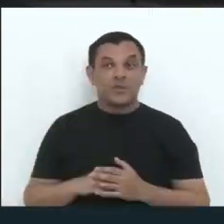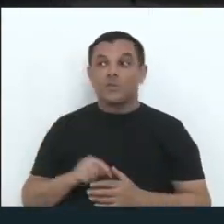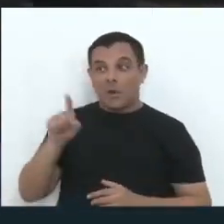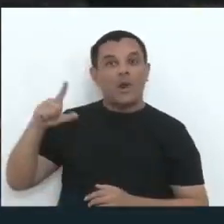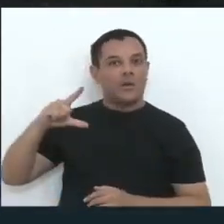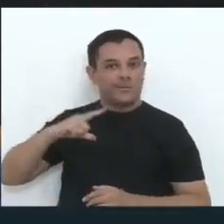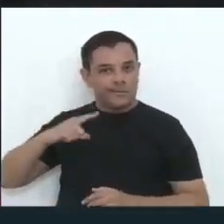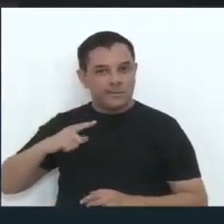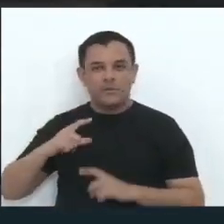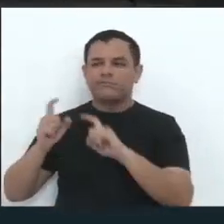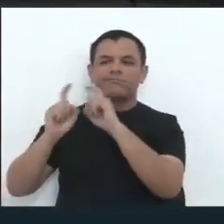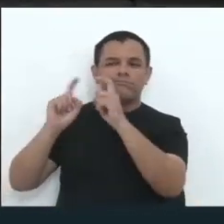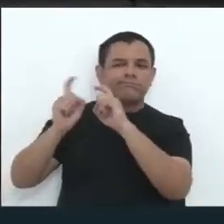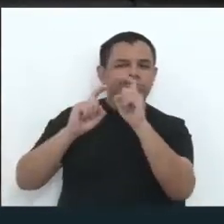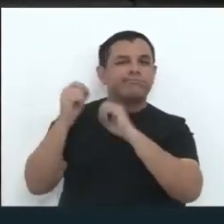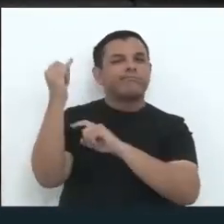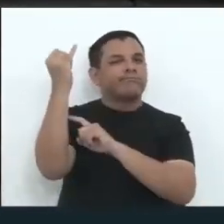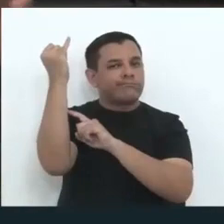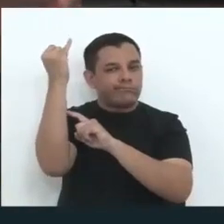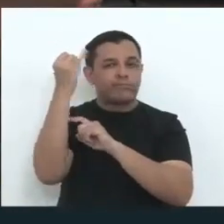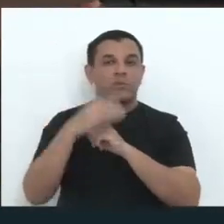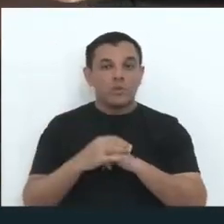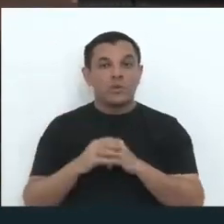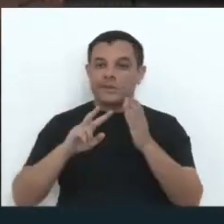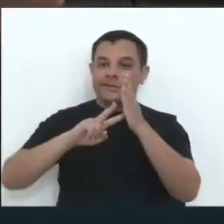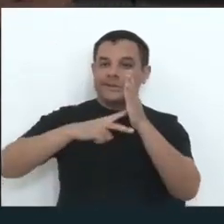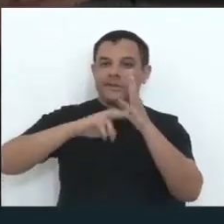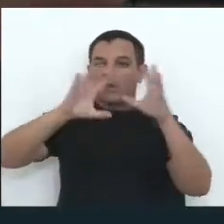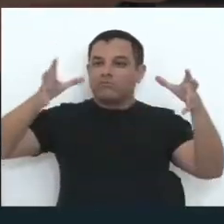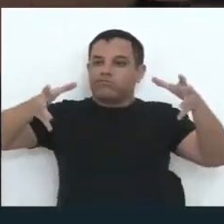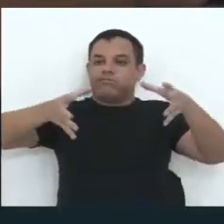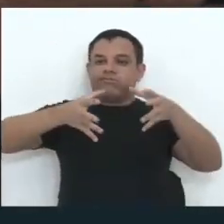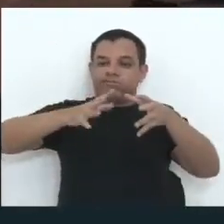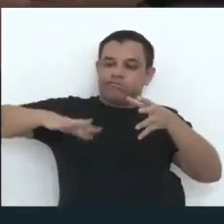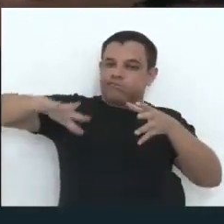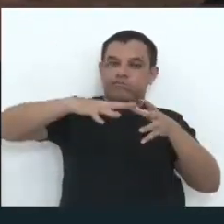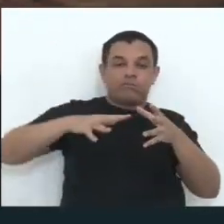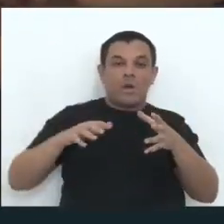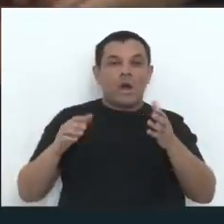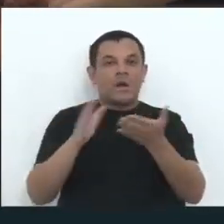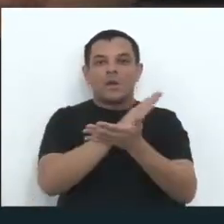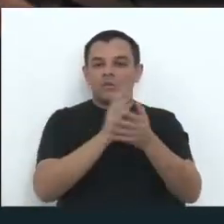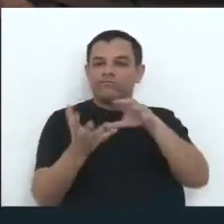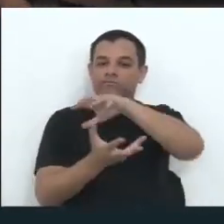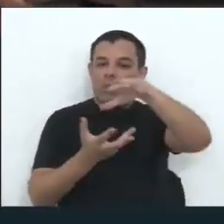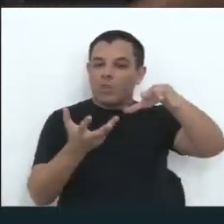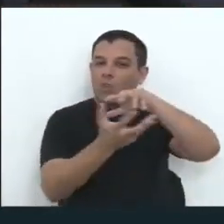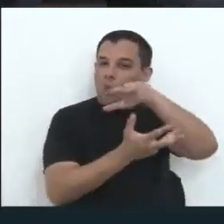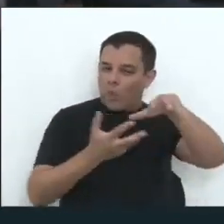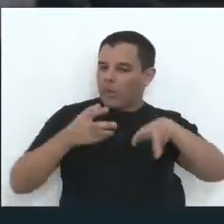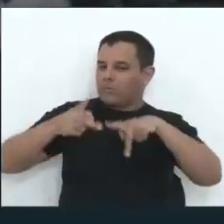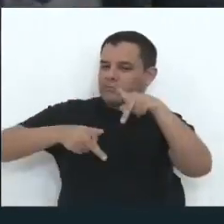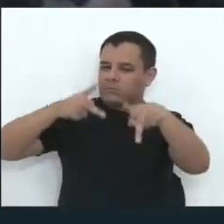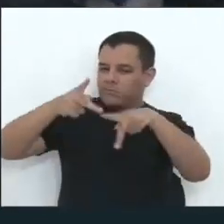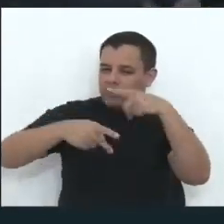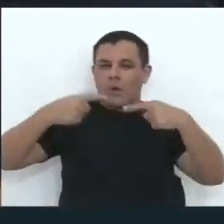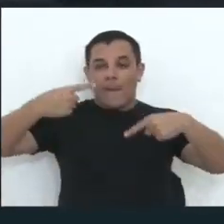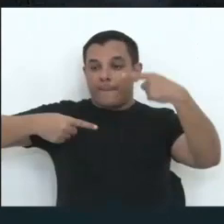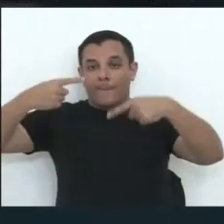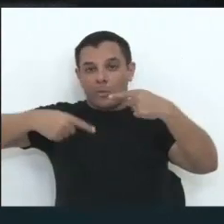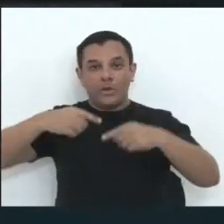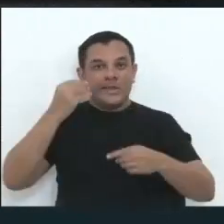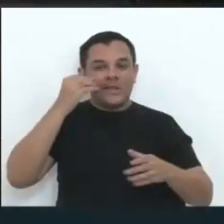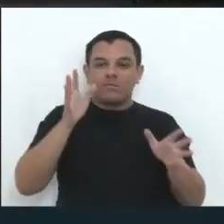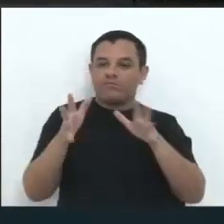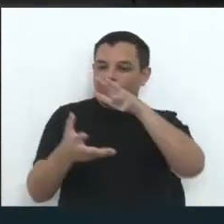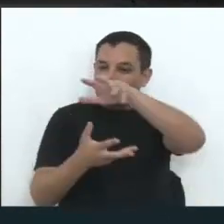importante reunião de sindicatos, movimentos populares e políticos se mobilizando